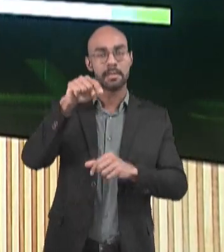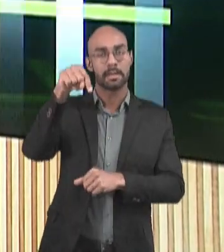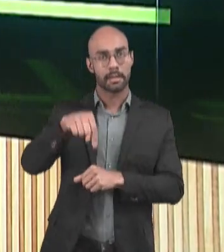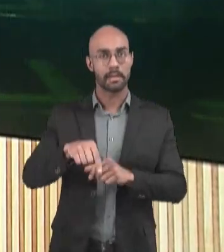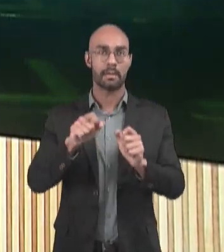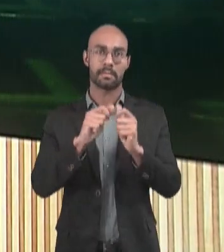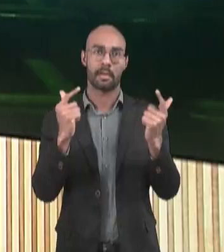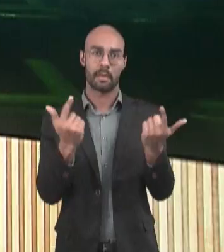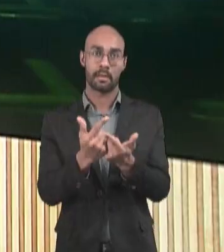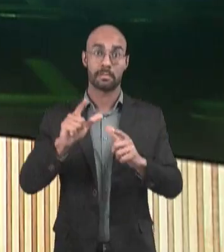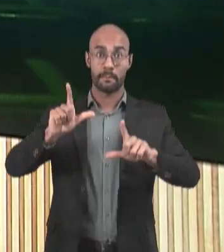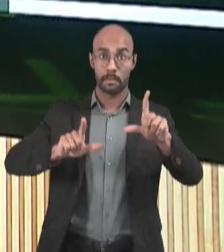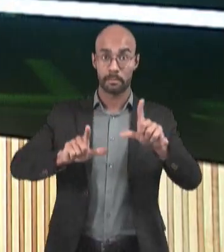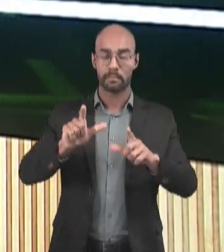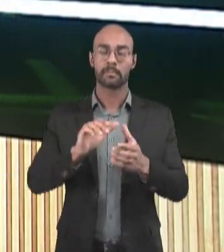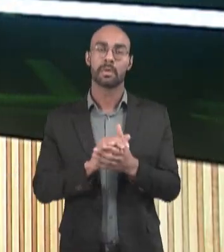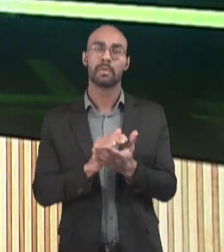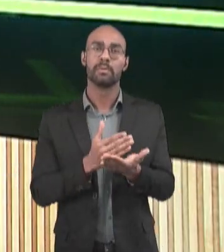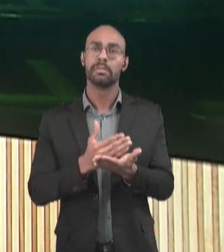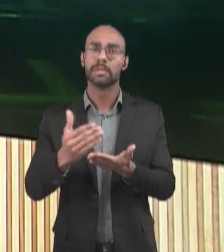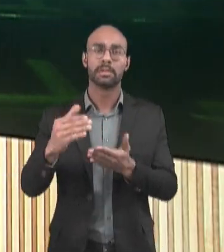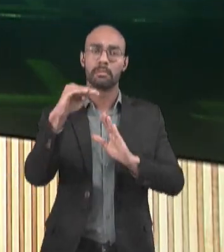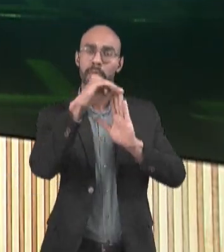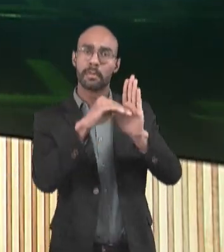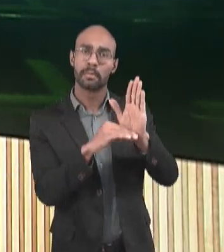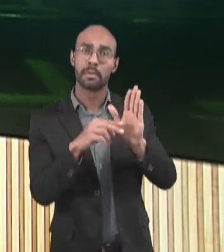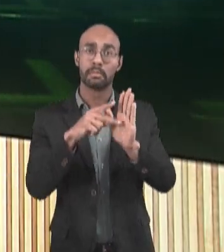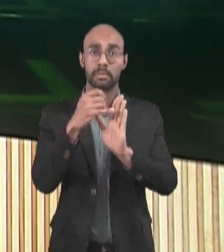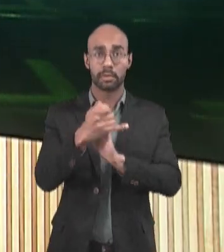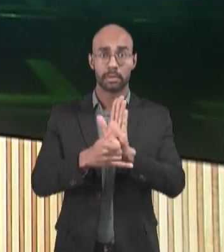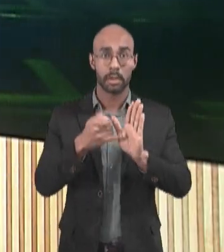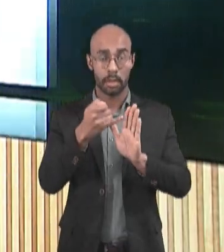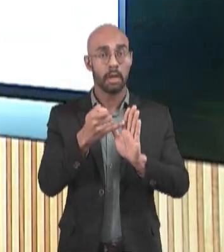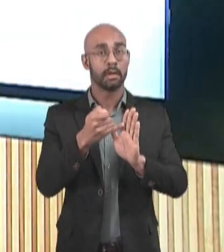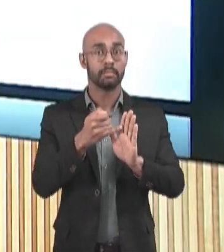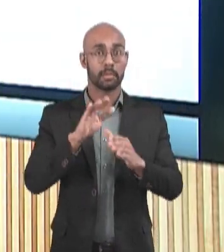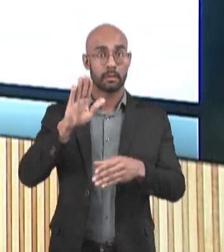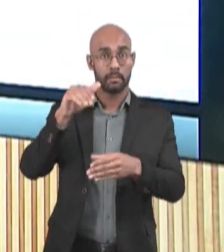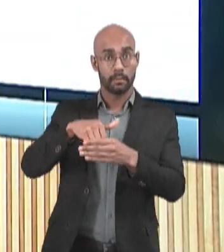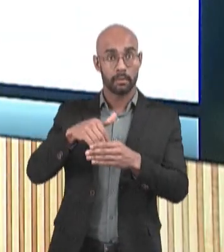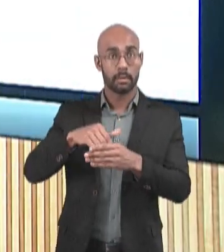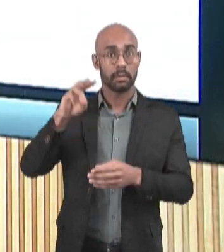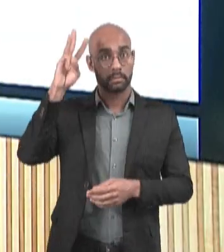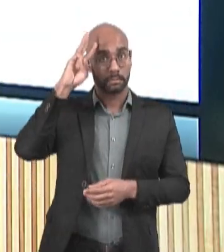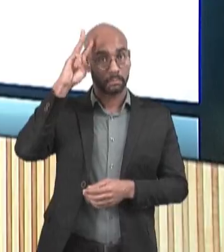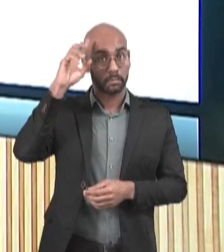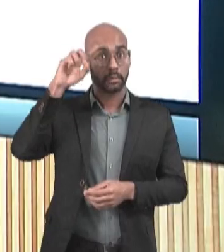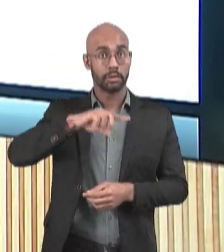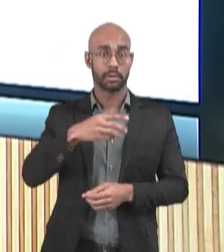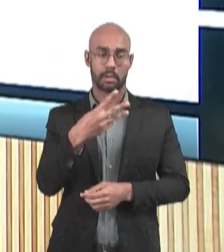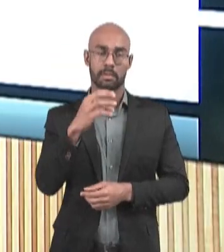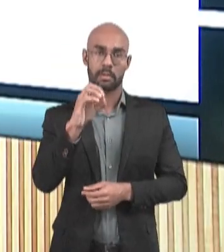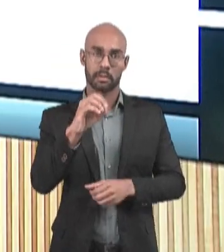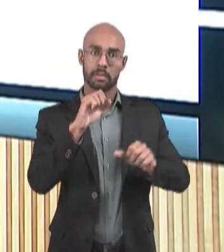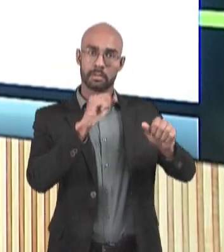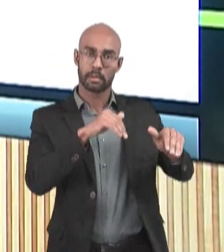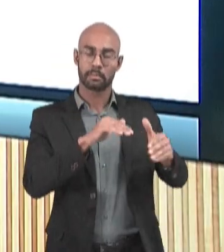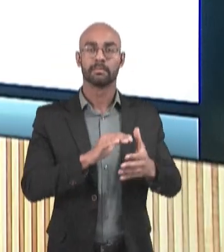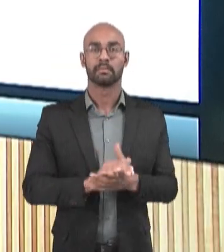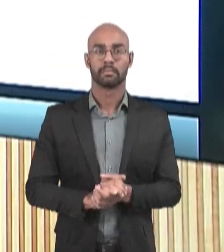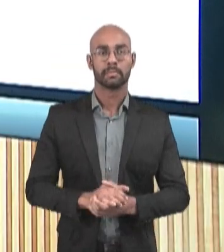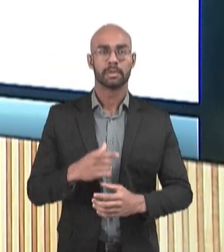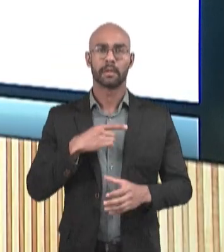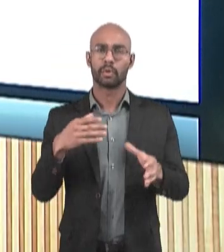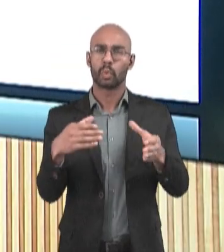na TV Alemes. Bom, vamos começar então falando da ordem do dia, os projetos que foram votados nesta terça-feira, dia 30. A gente teve a votação